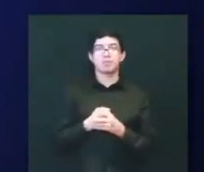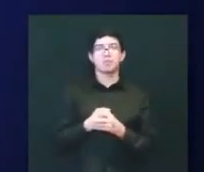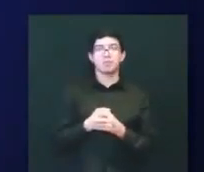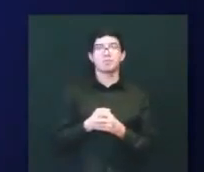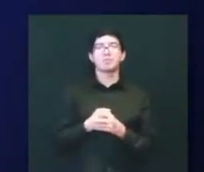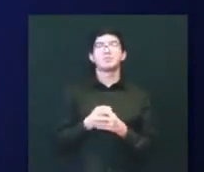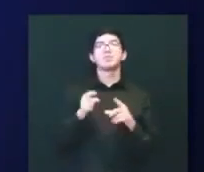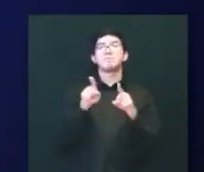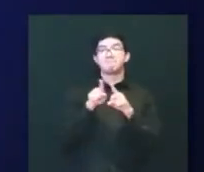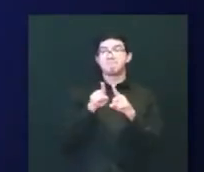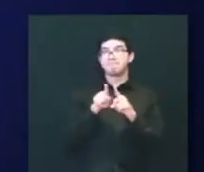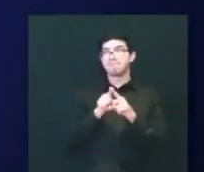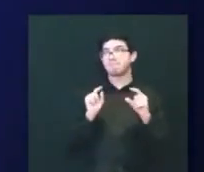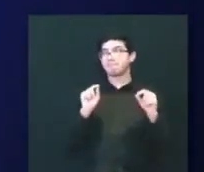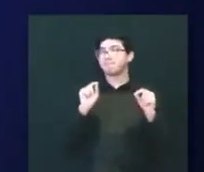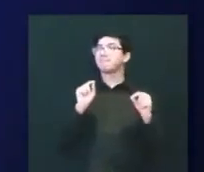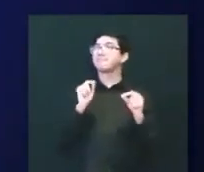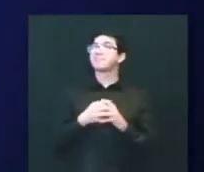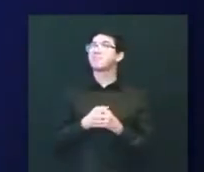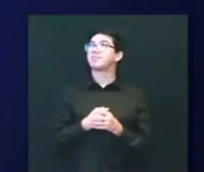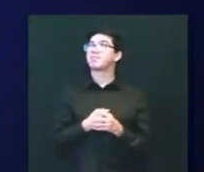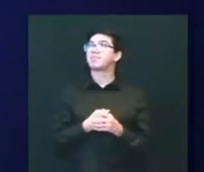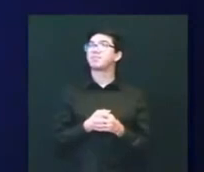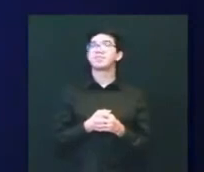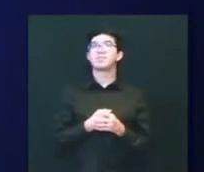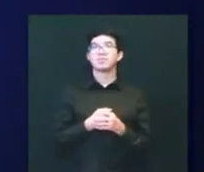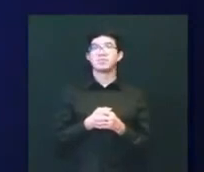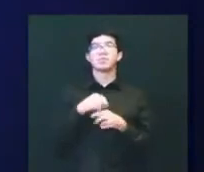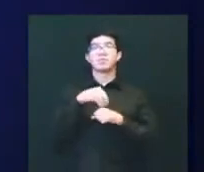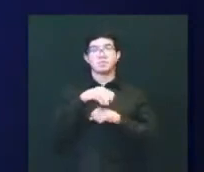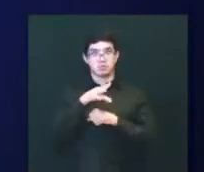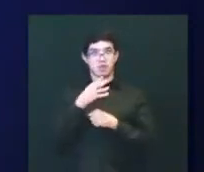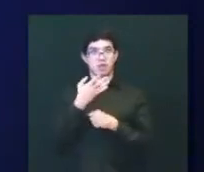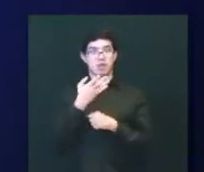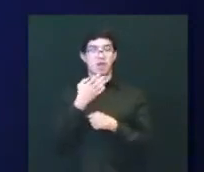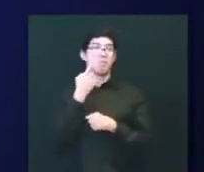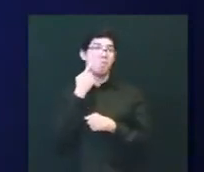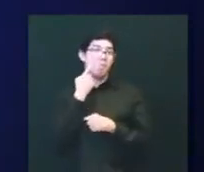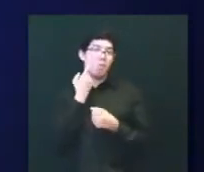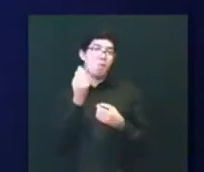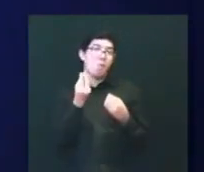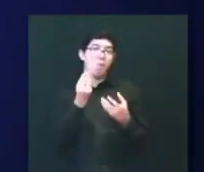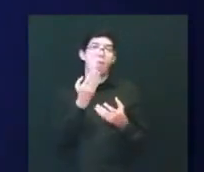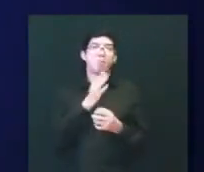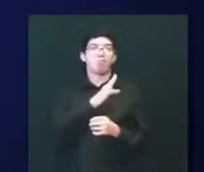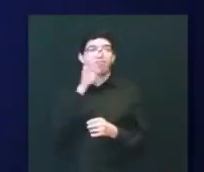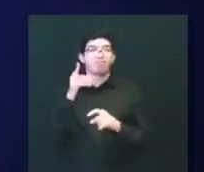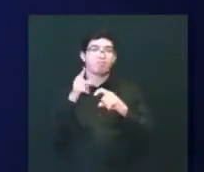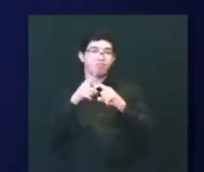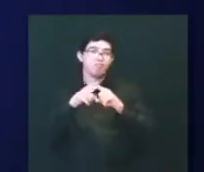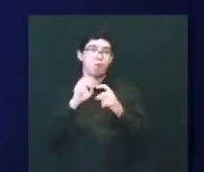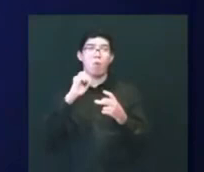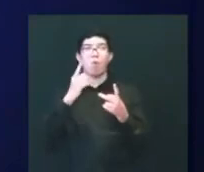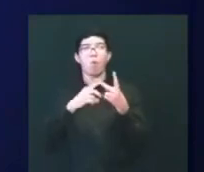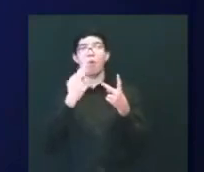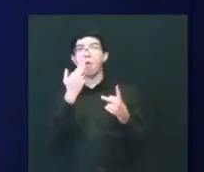para você, mas isso é importante que seja visto com o médico, com o nutricionista, se você puder ir para uma consulta, para poder